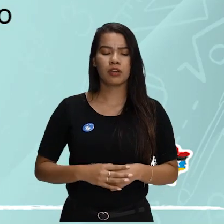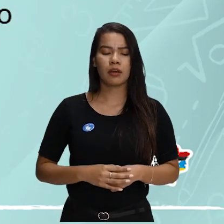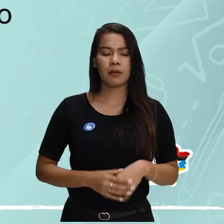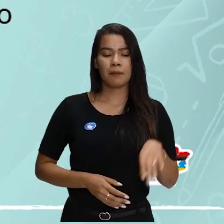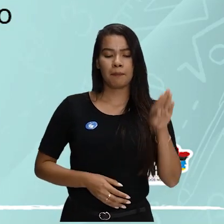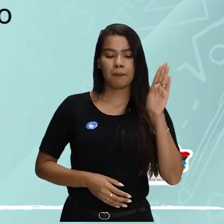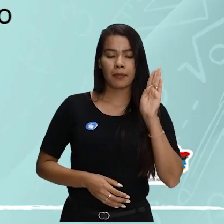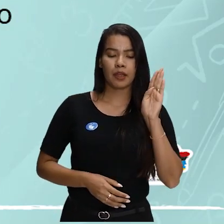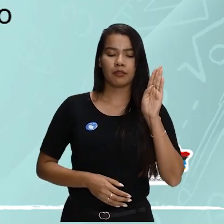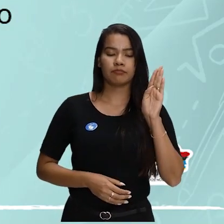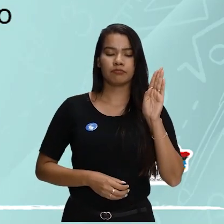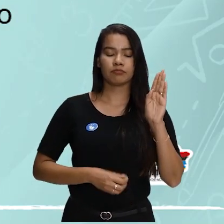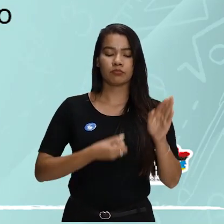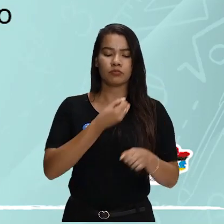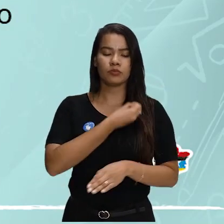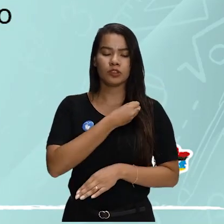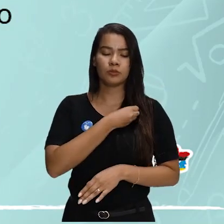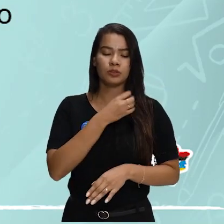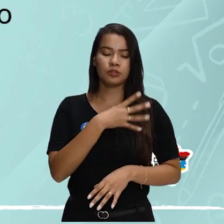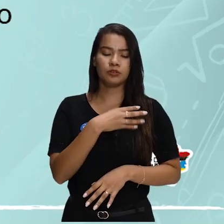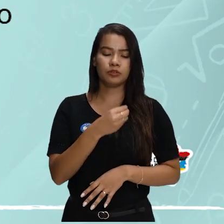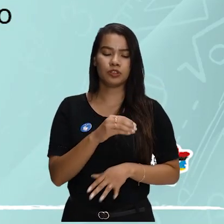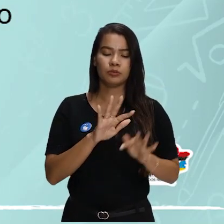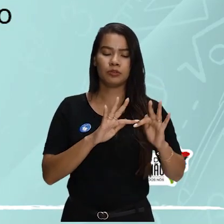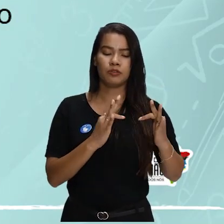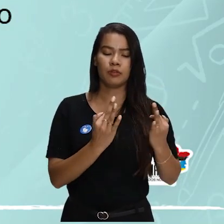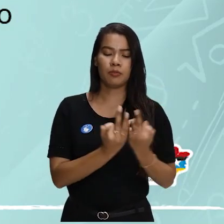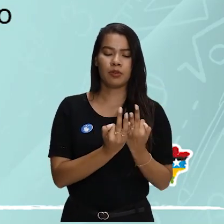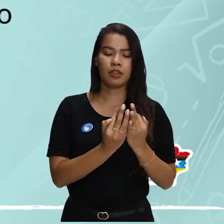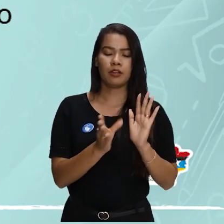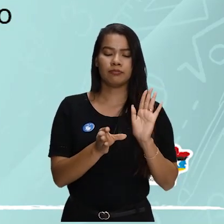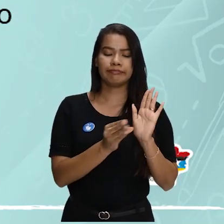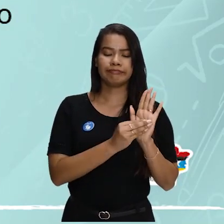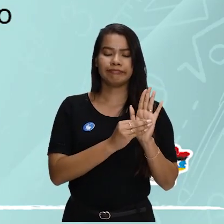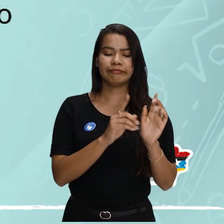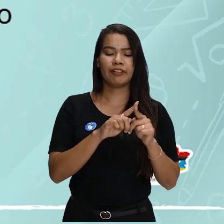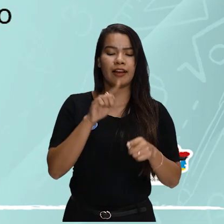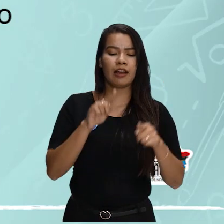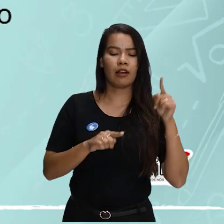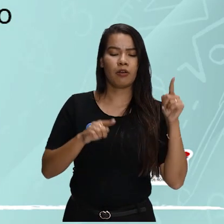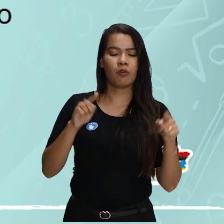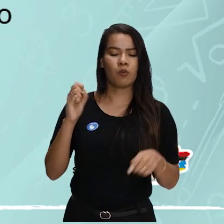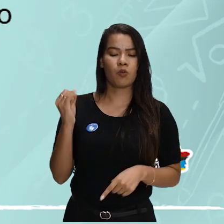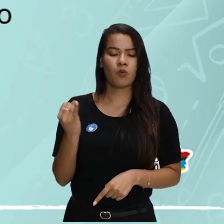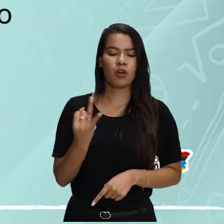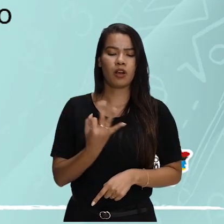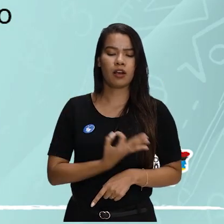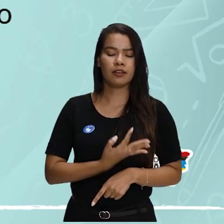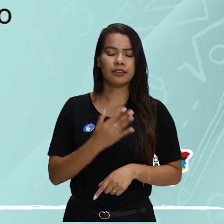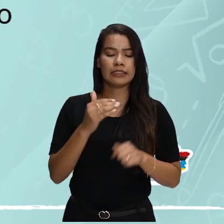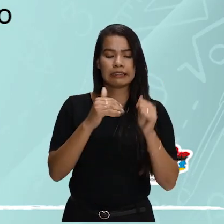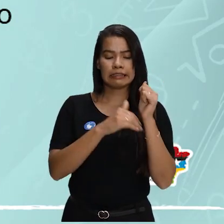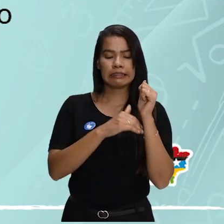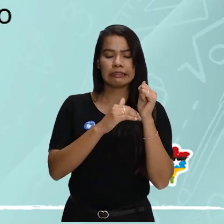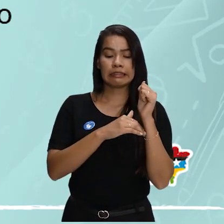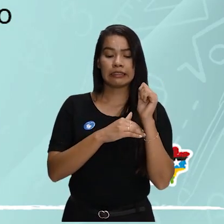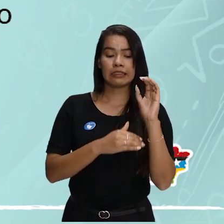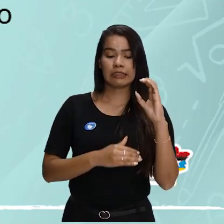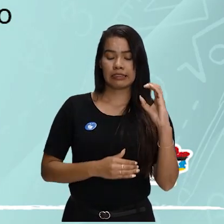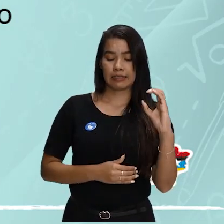família constitui uma variável quantitativa discreta. O número